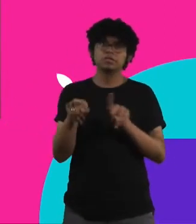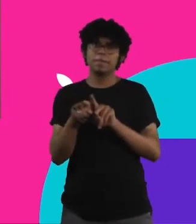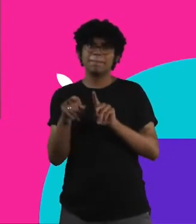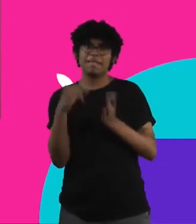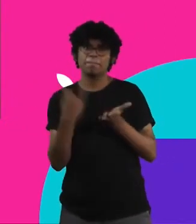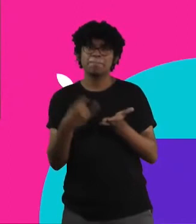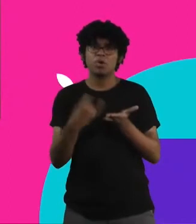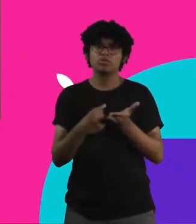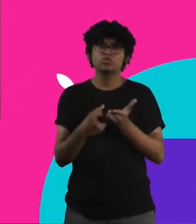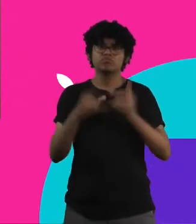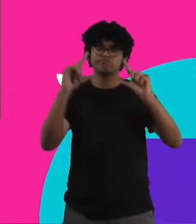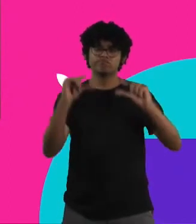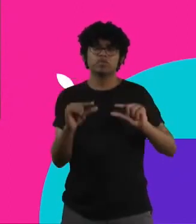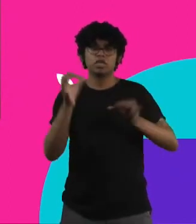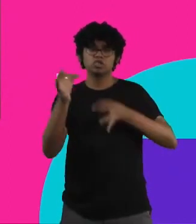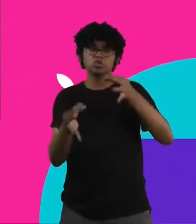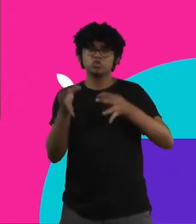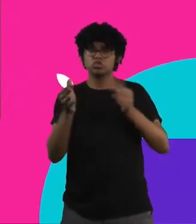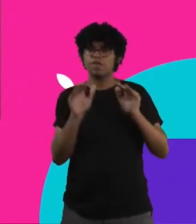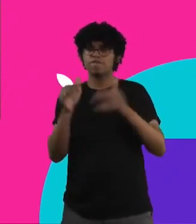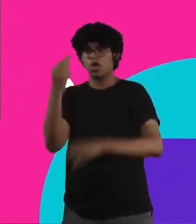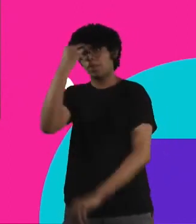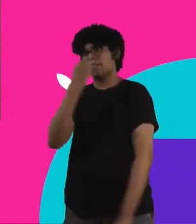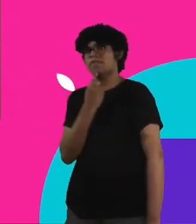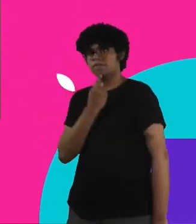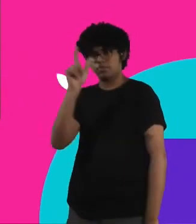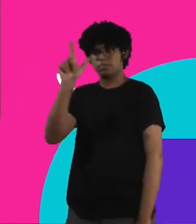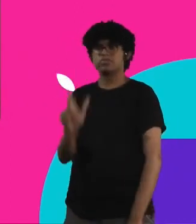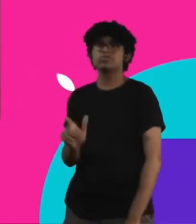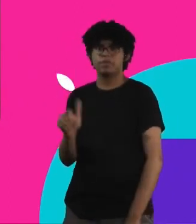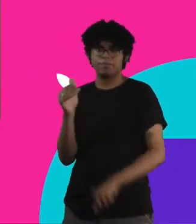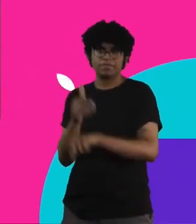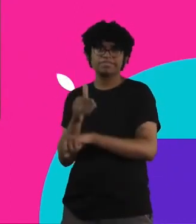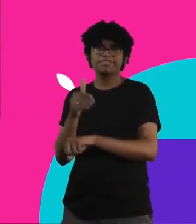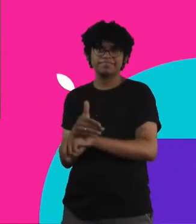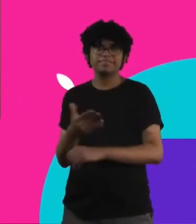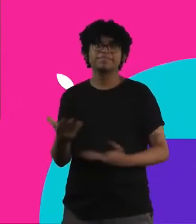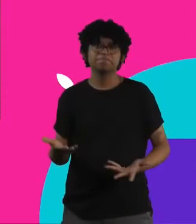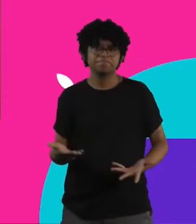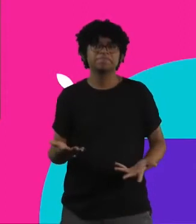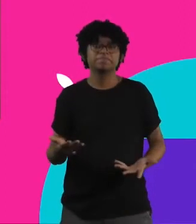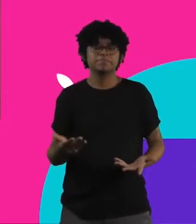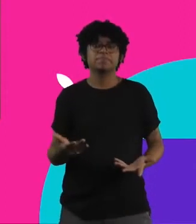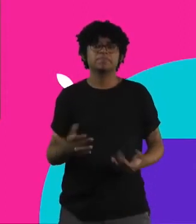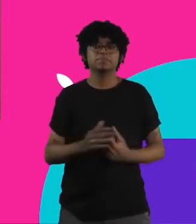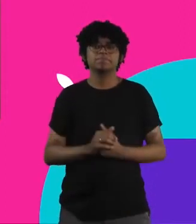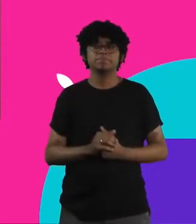justas, mais adequadas ao perfil do nosso cooperado. E Olhando